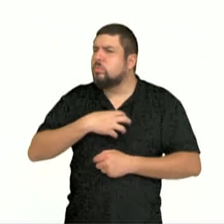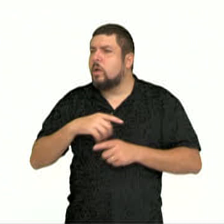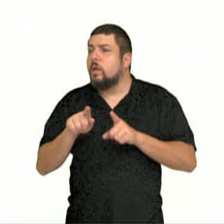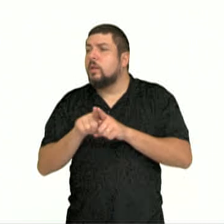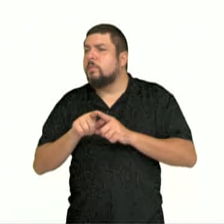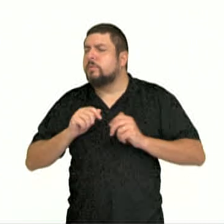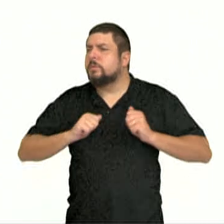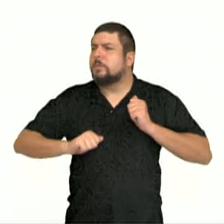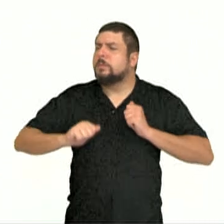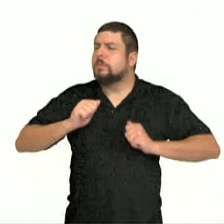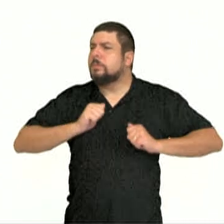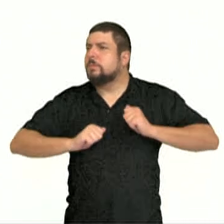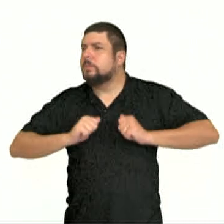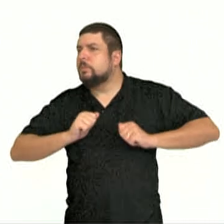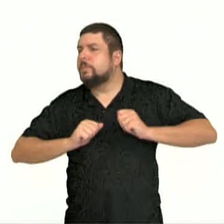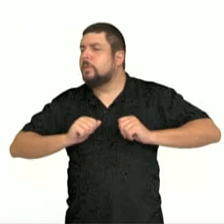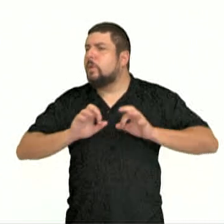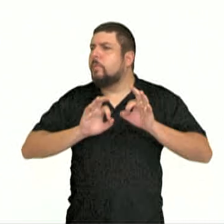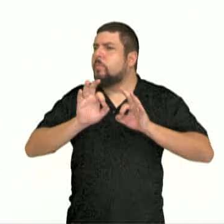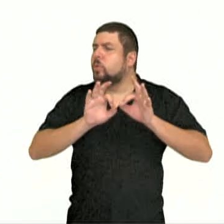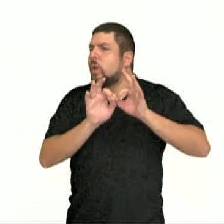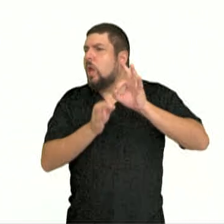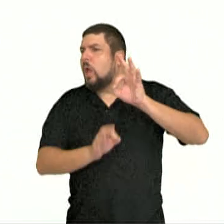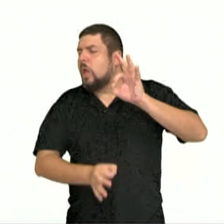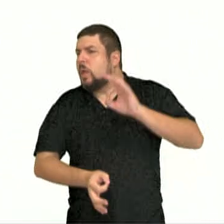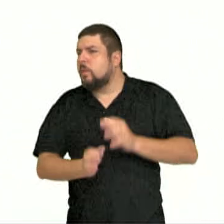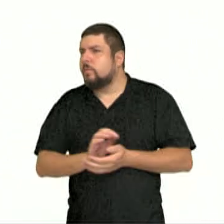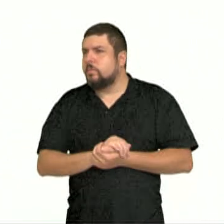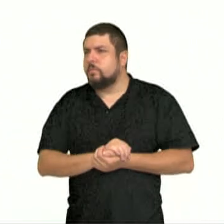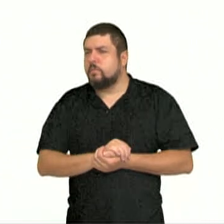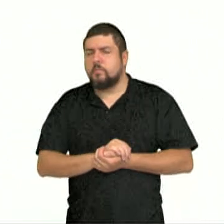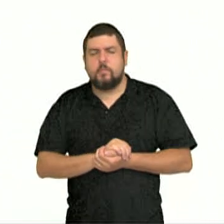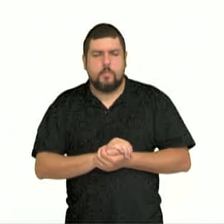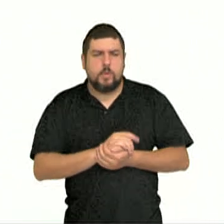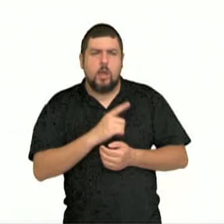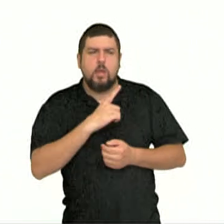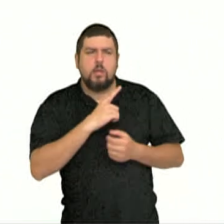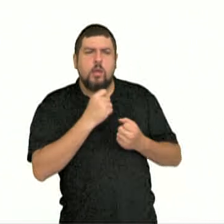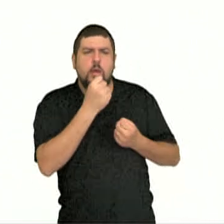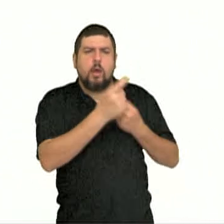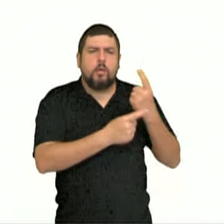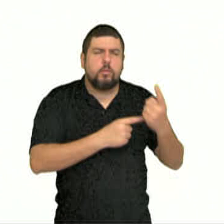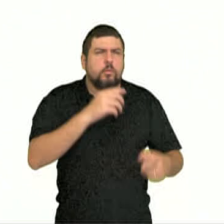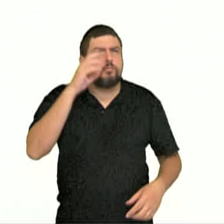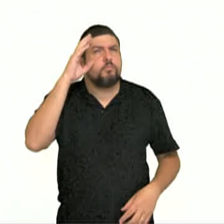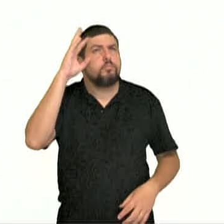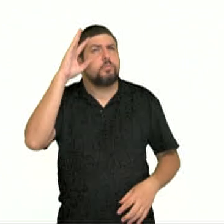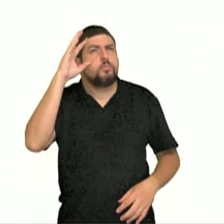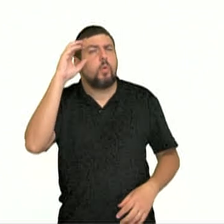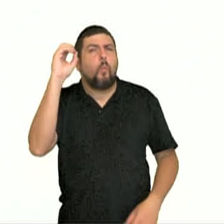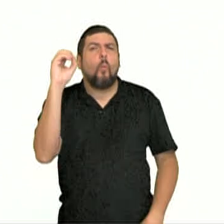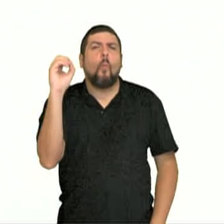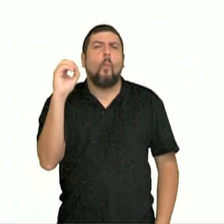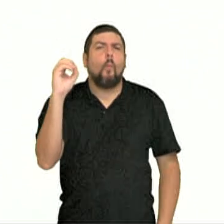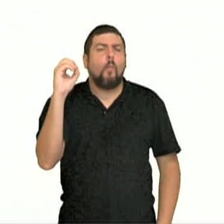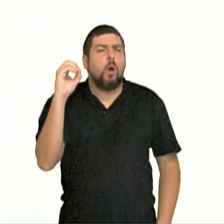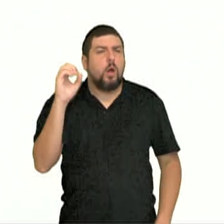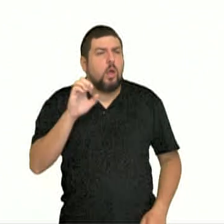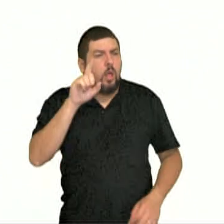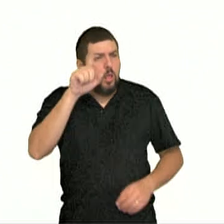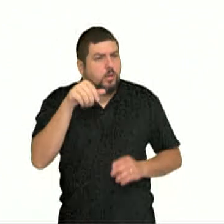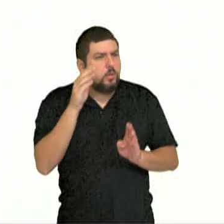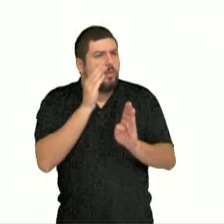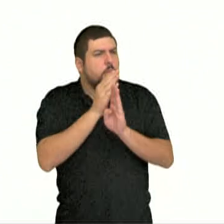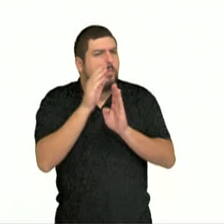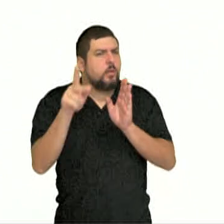ansiedade de trabalhar em projetos longos? E aí ele responde: tenho períodos de falência criativa. Isso tem muito a ver com o trabalho e